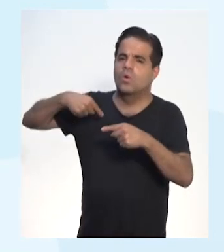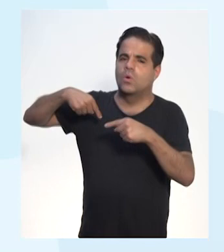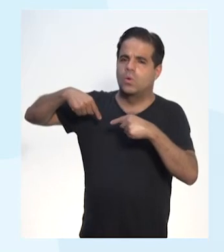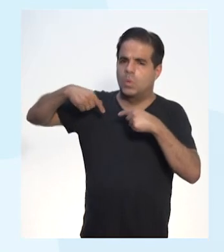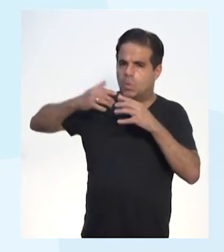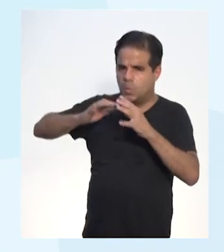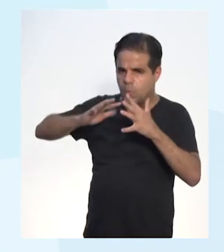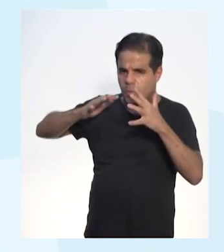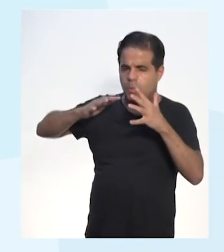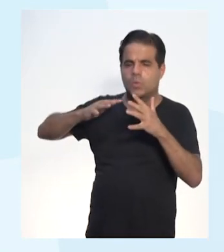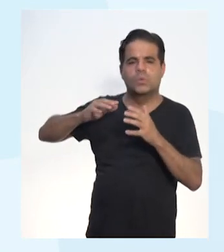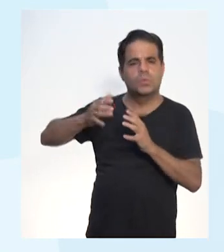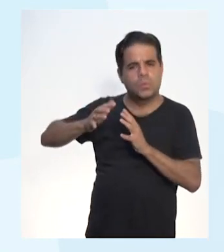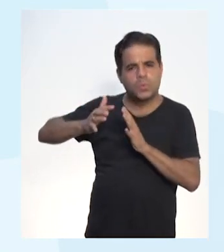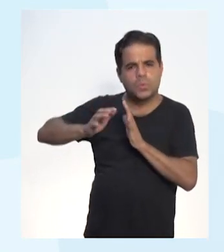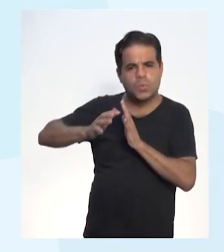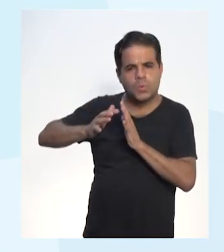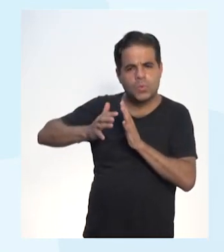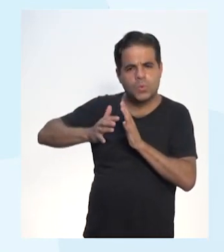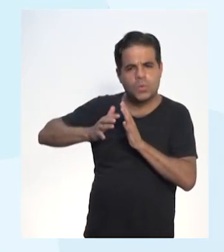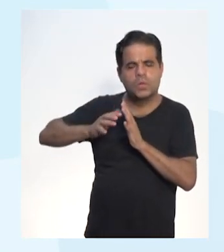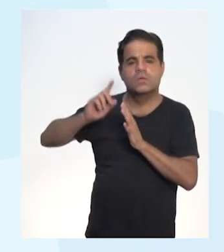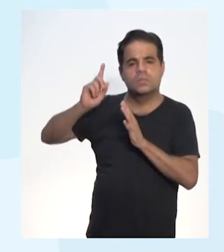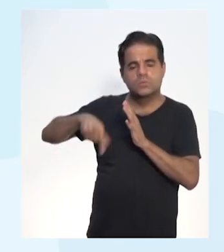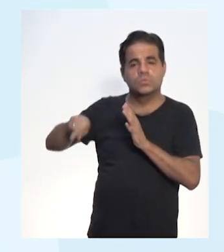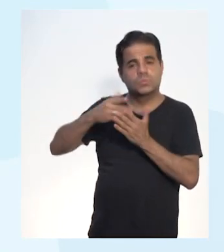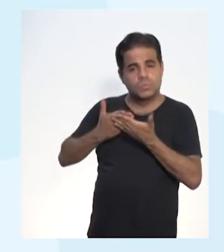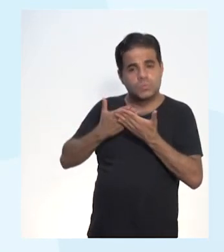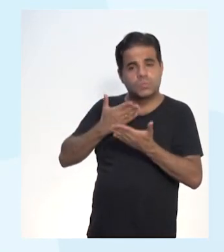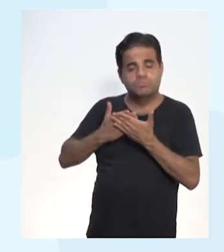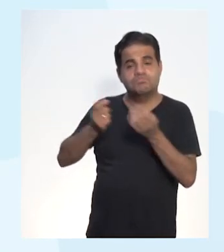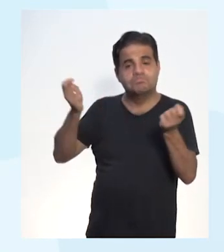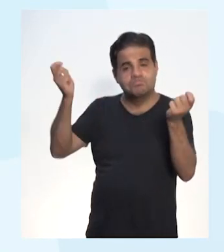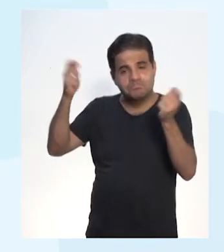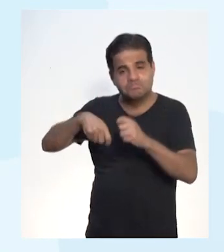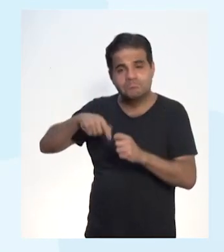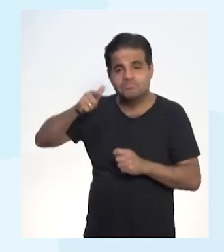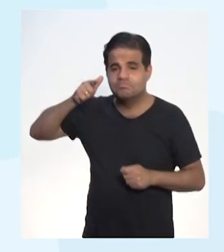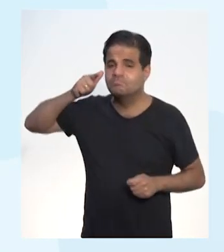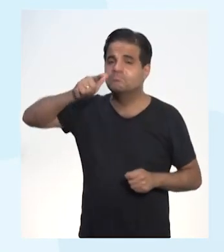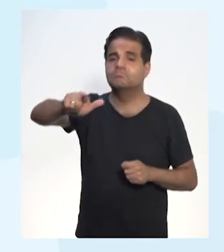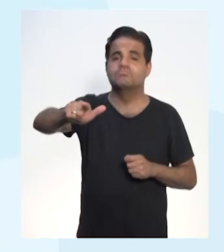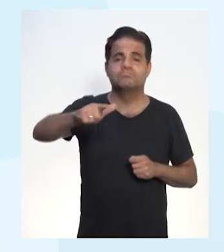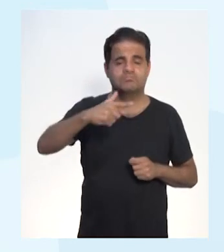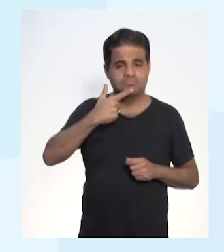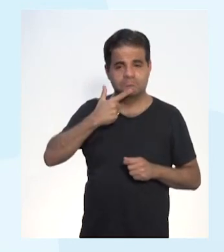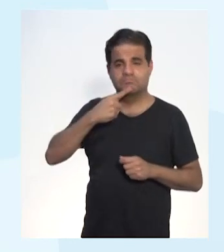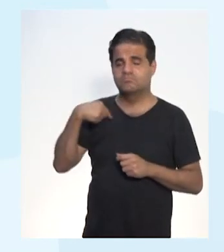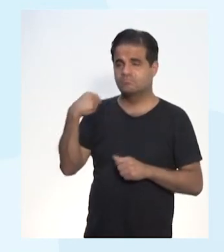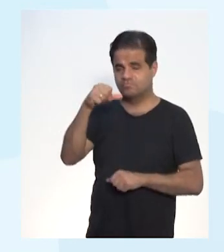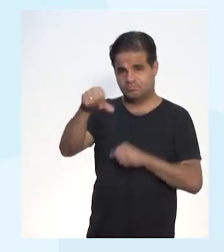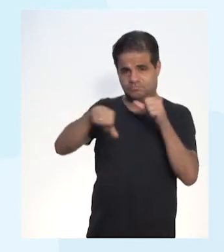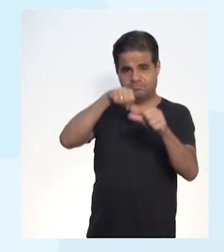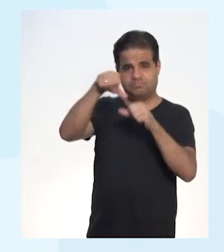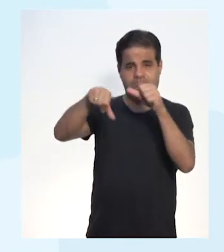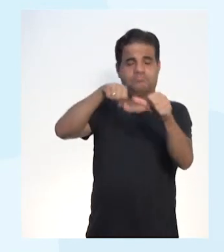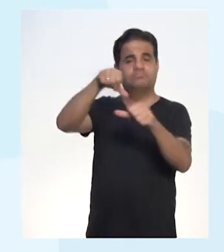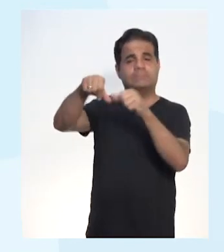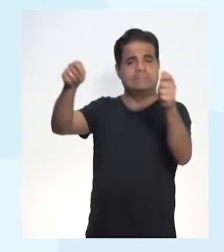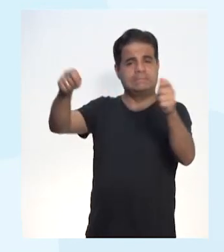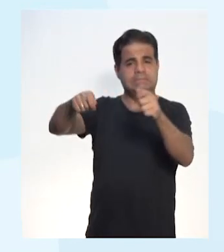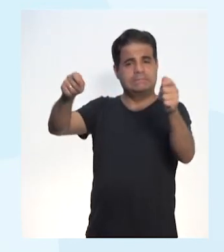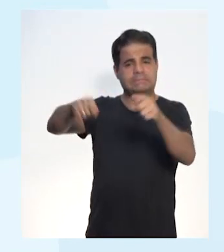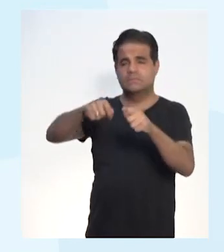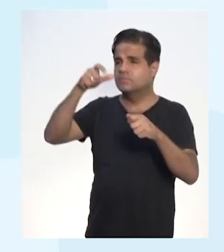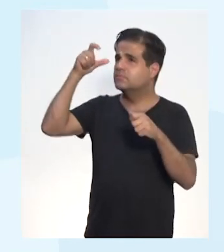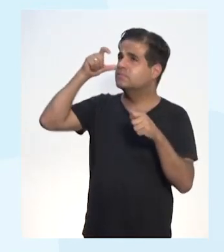né? E bom, aí produz corrente vamos elétrica. Ver então se os estudantes conseguem aqui falar dessas transformações aí, né?